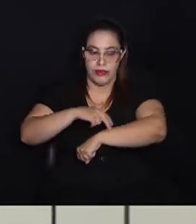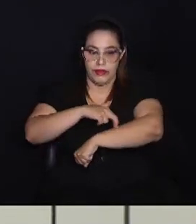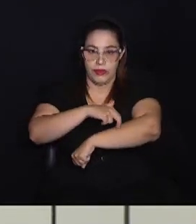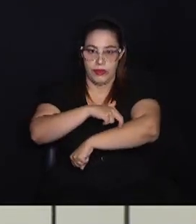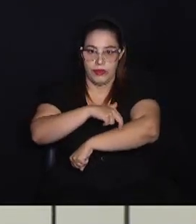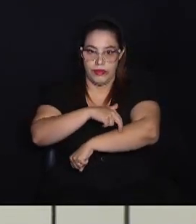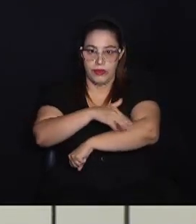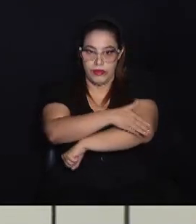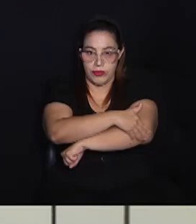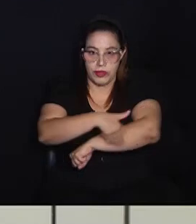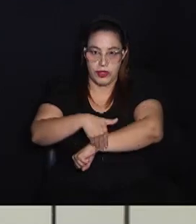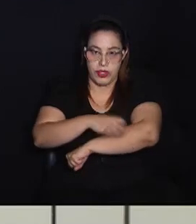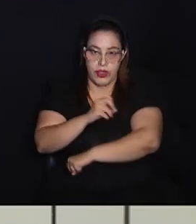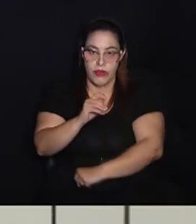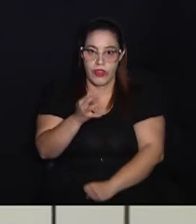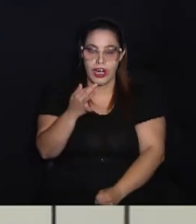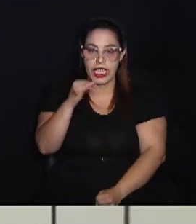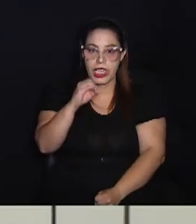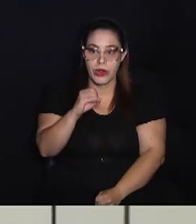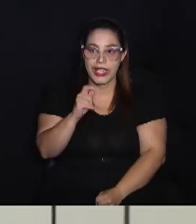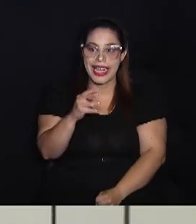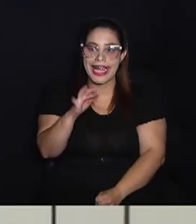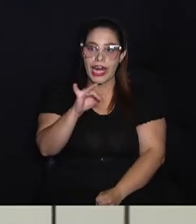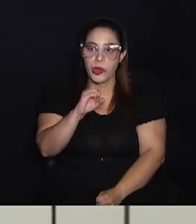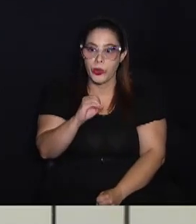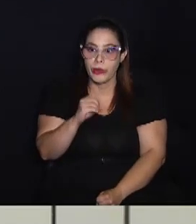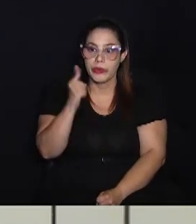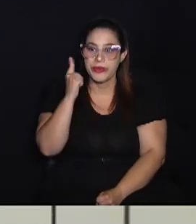da Avenida Francisco Glicério.